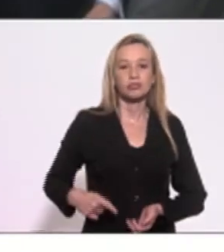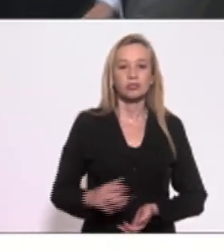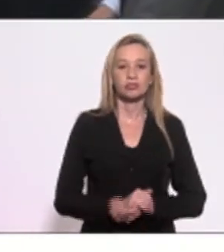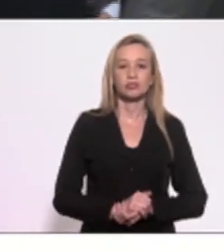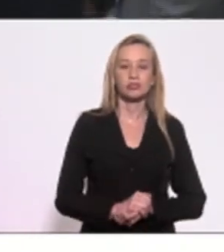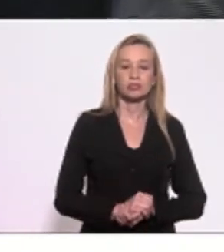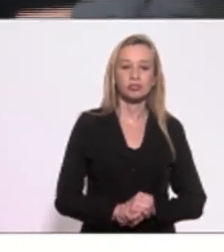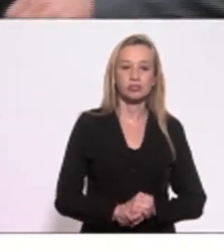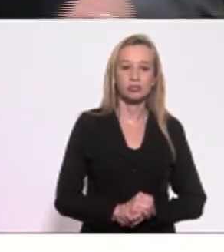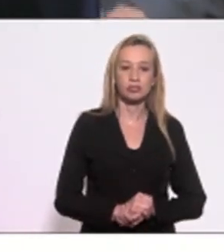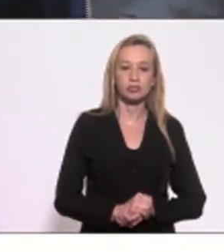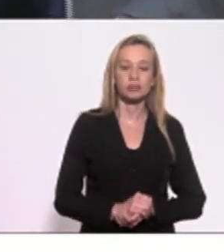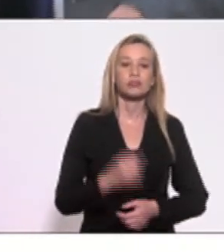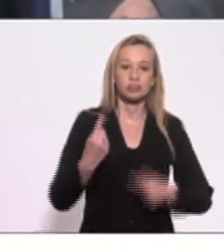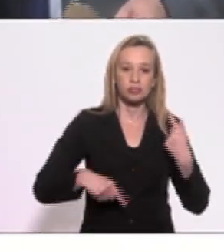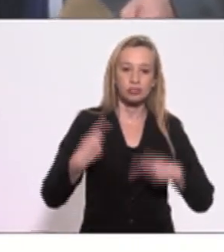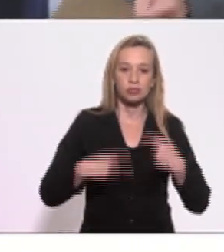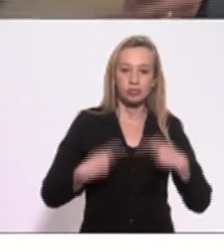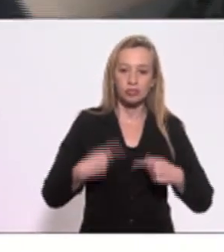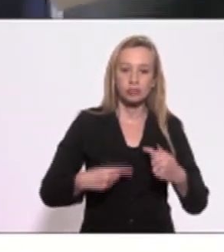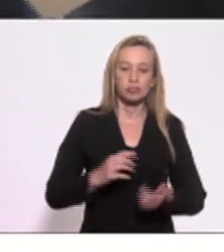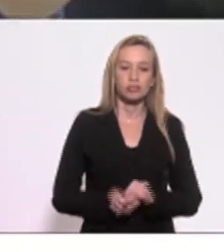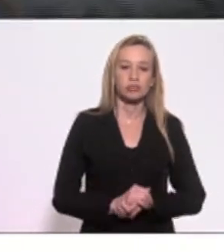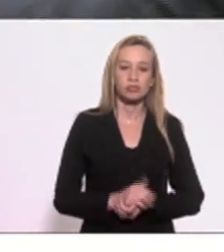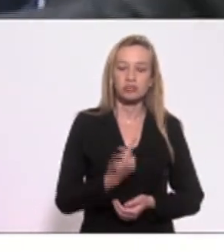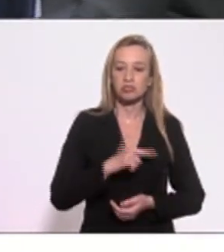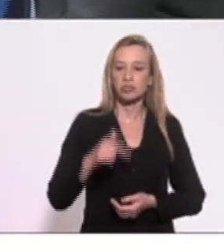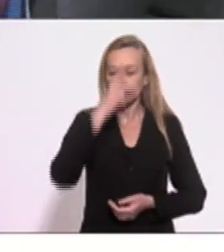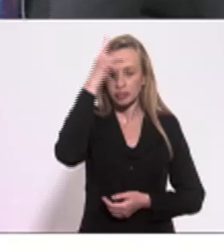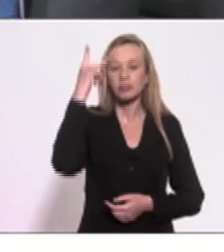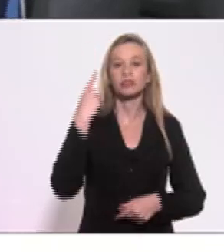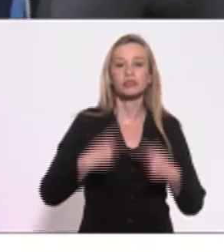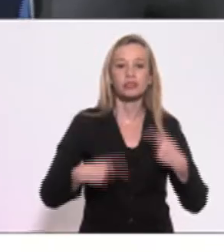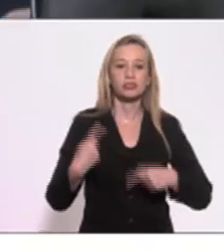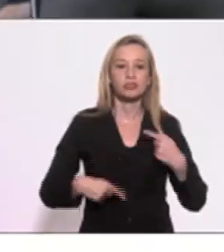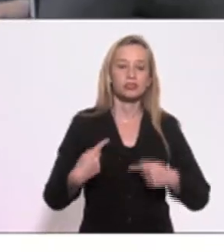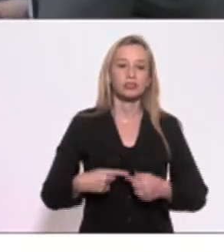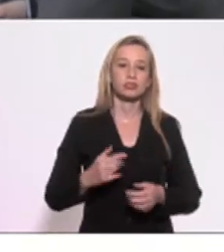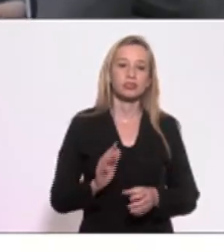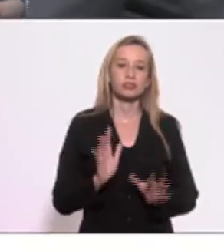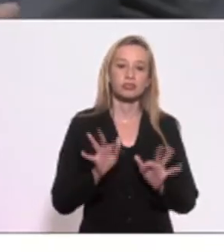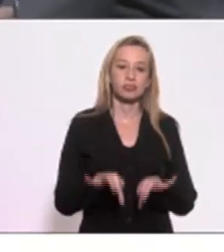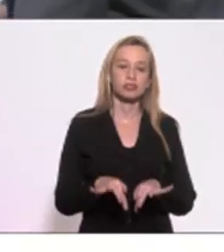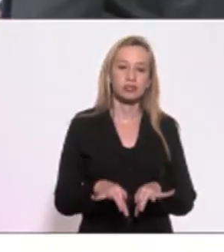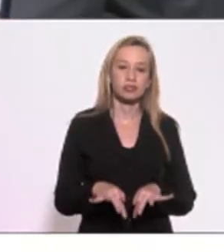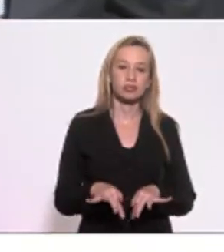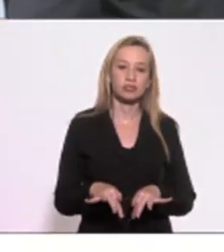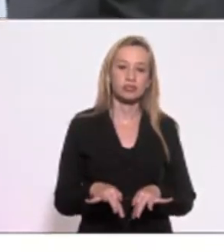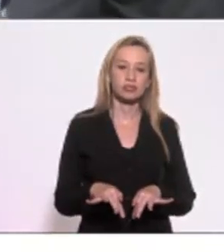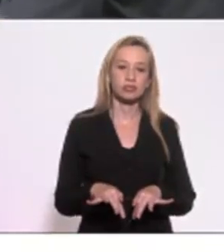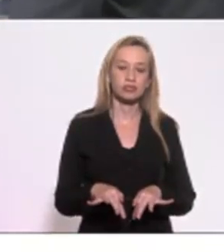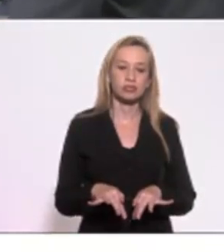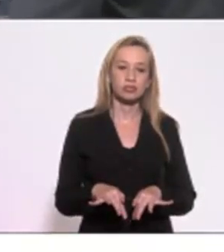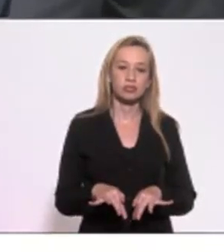Com os pareceres emitidos em discussão. Não havendo quem queira discutir, encerrada a discussão.